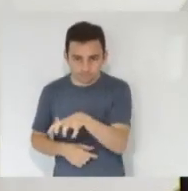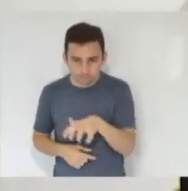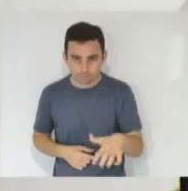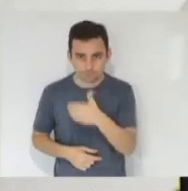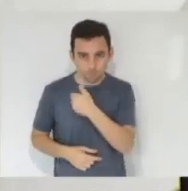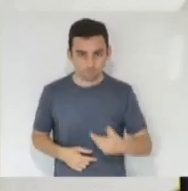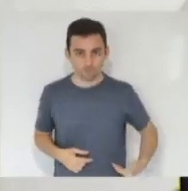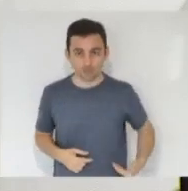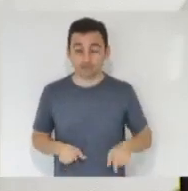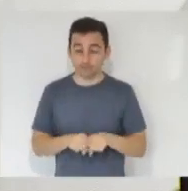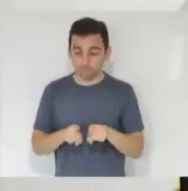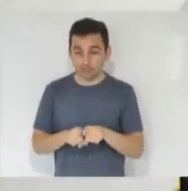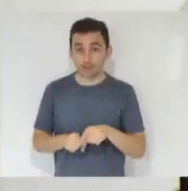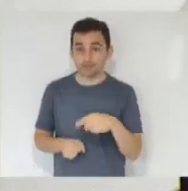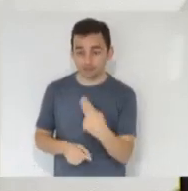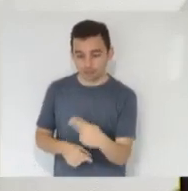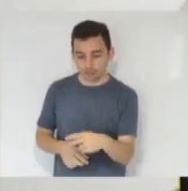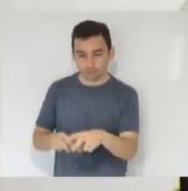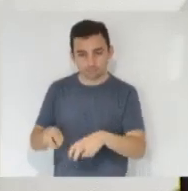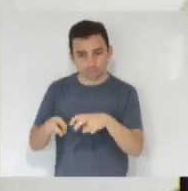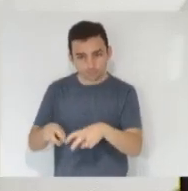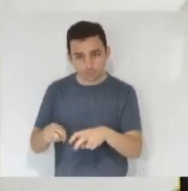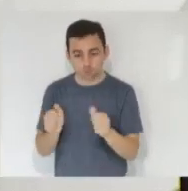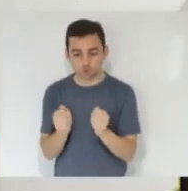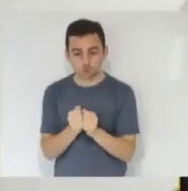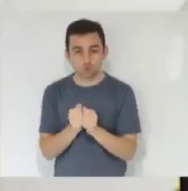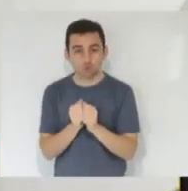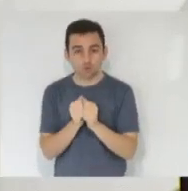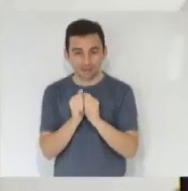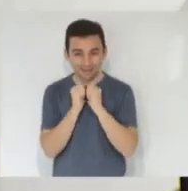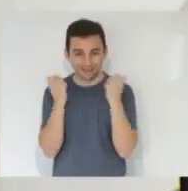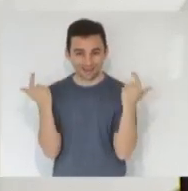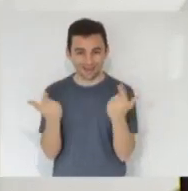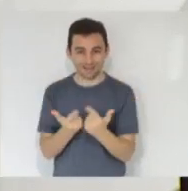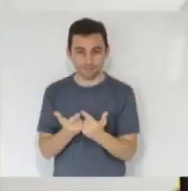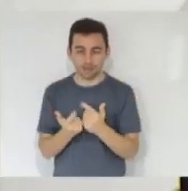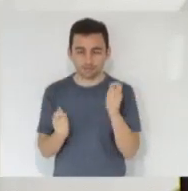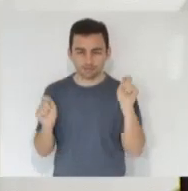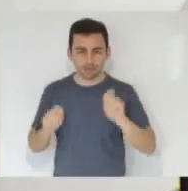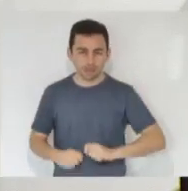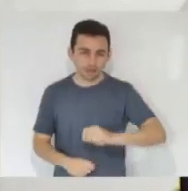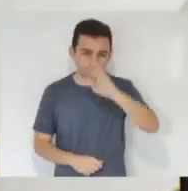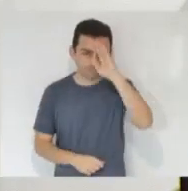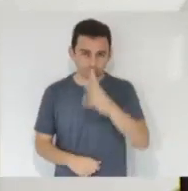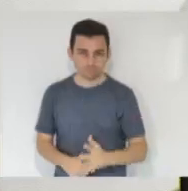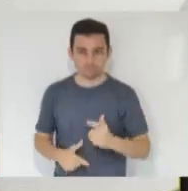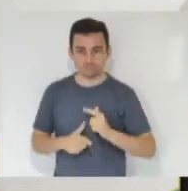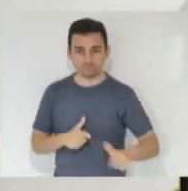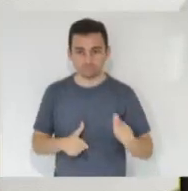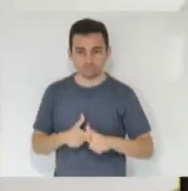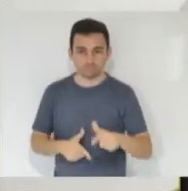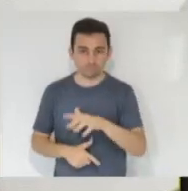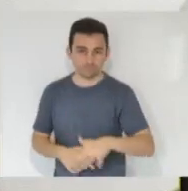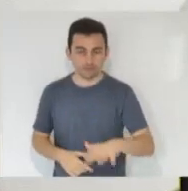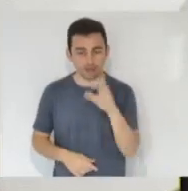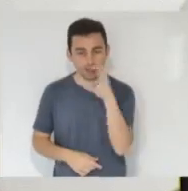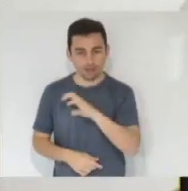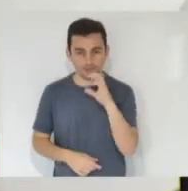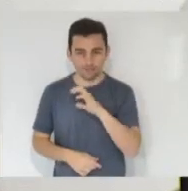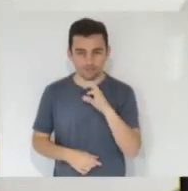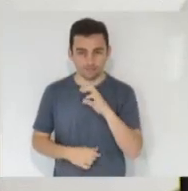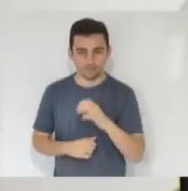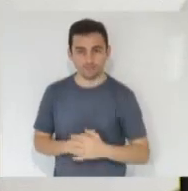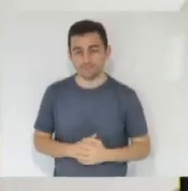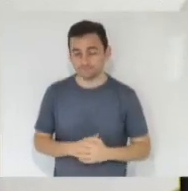setor agrícola e com a Assembleia para que possamos chegar numa conclusão final o mais rápido e breve possível. Então, senhor